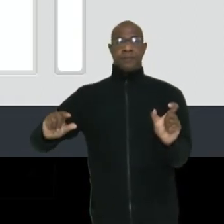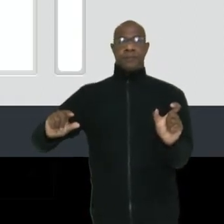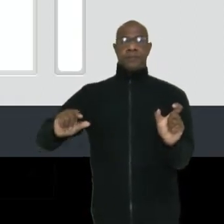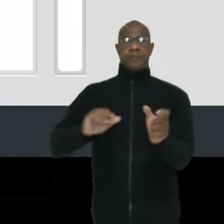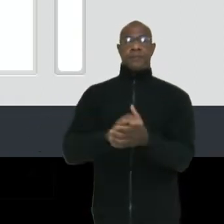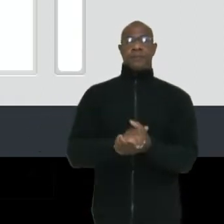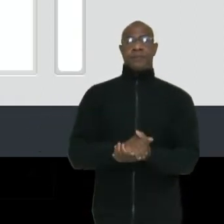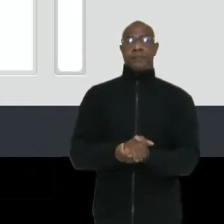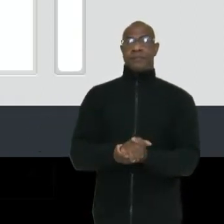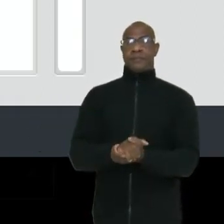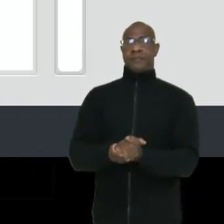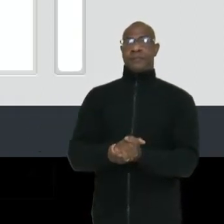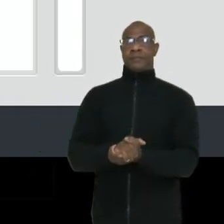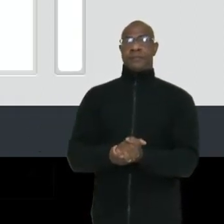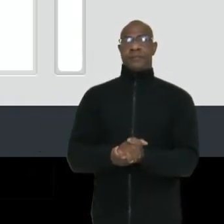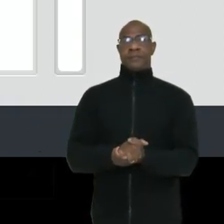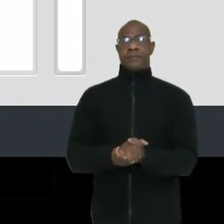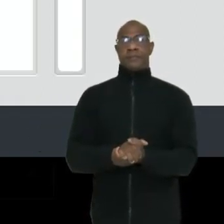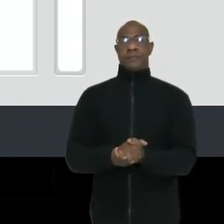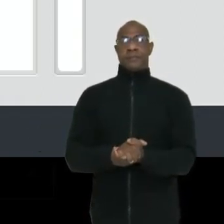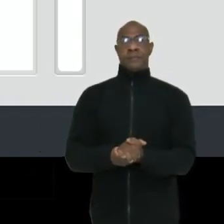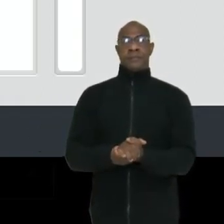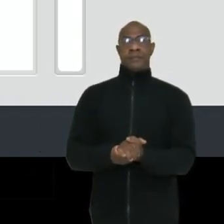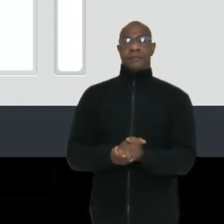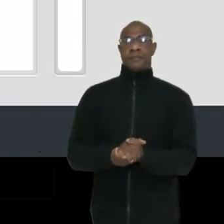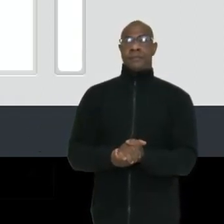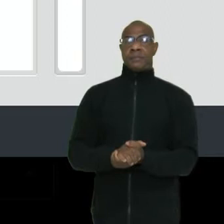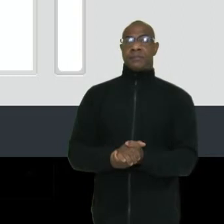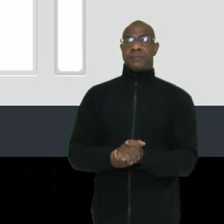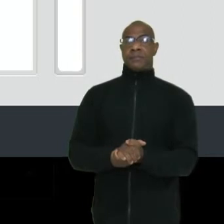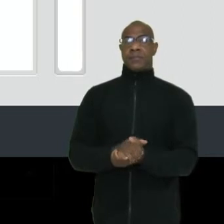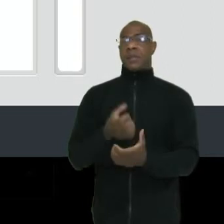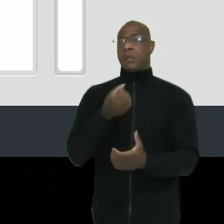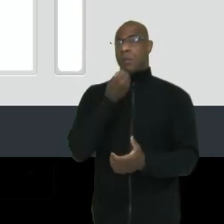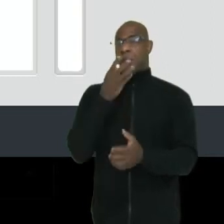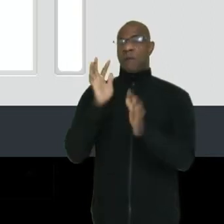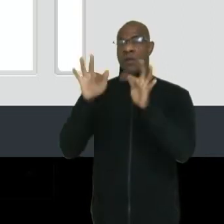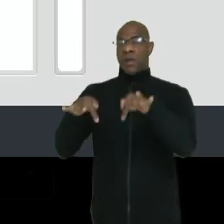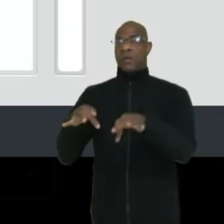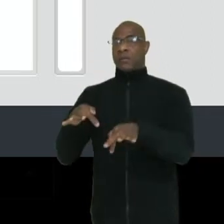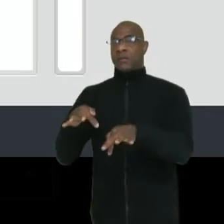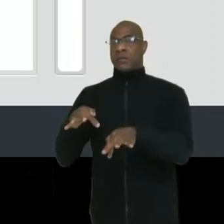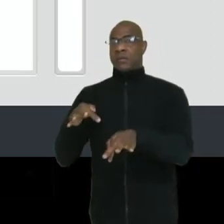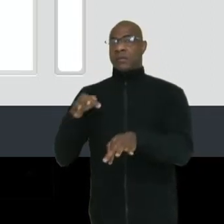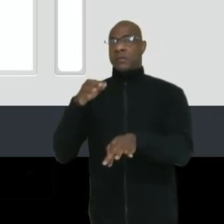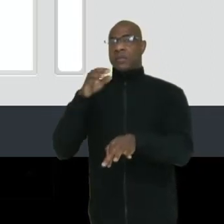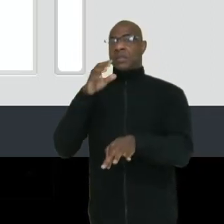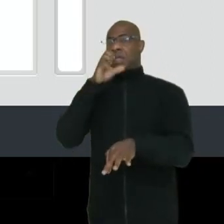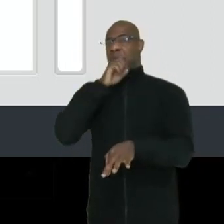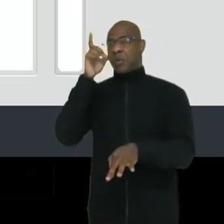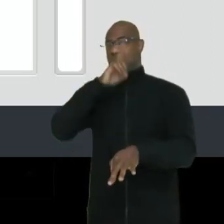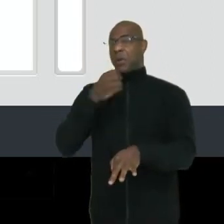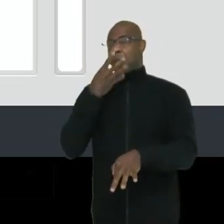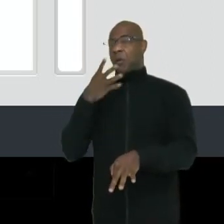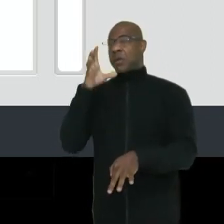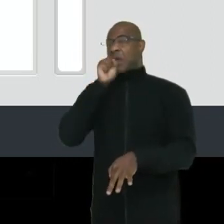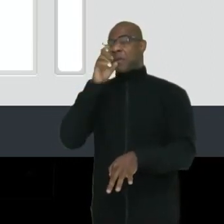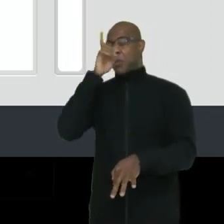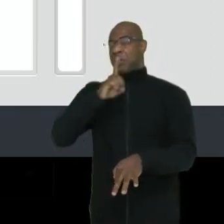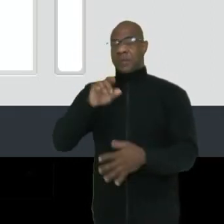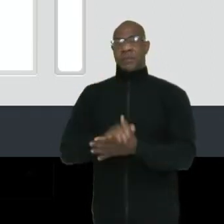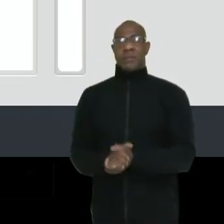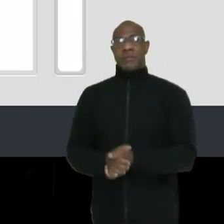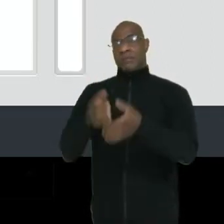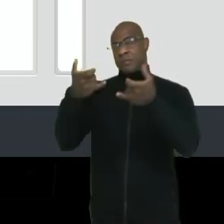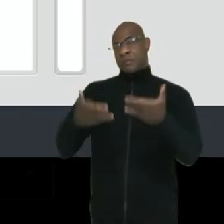Então, have a nice weekend quer dizer tenha um bom final de semana. Então, gente, percebam que aqui a